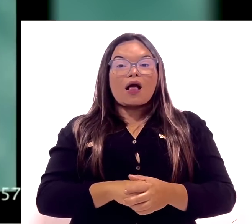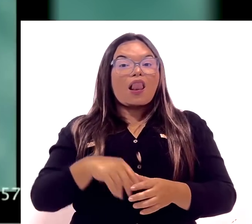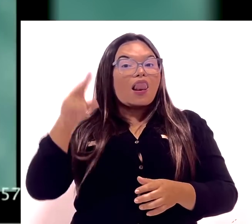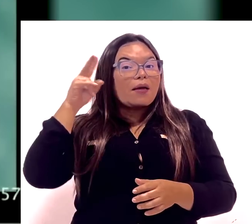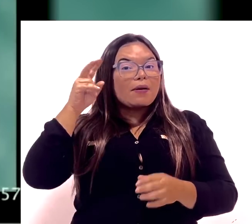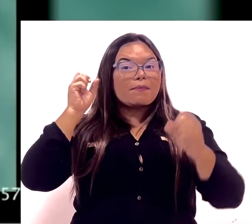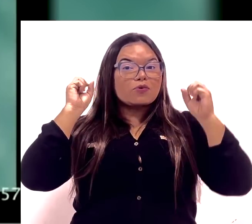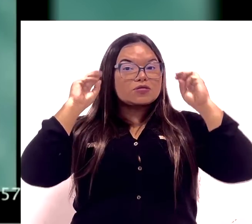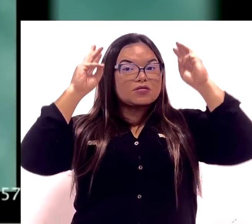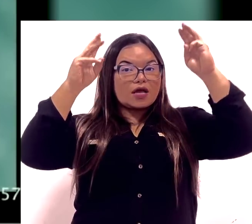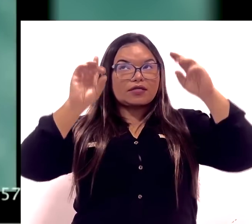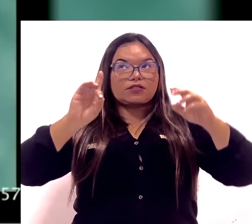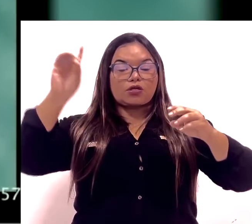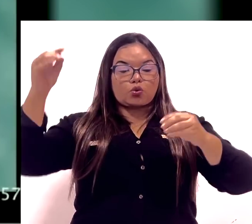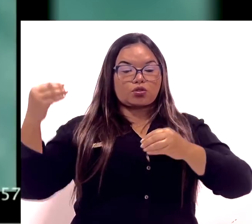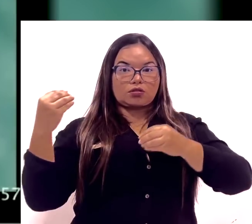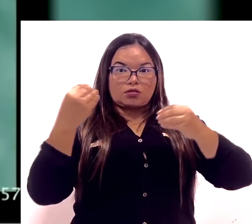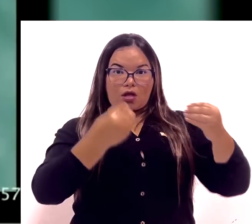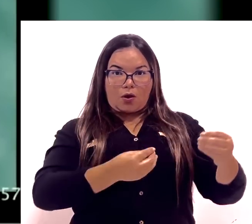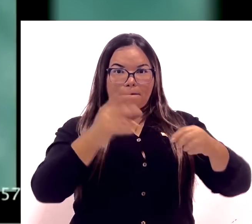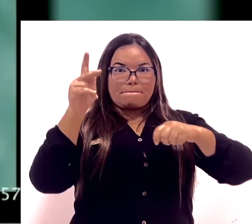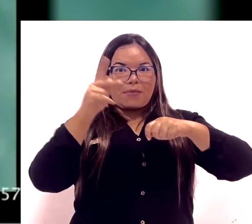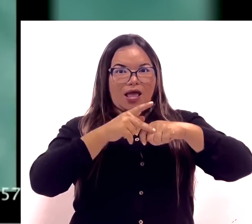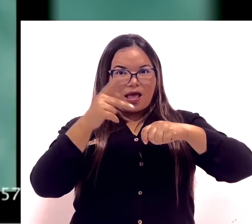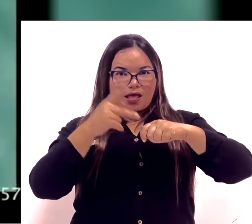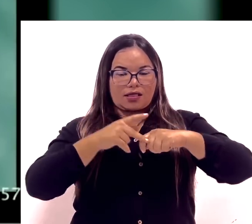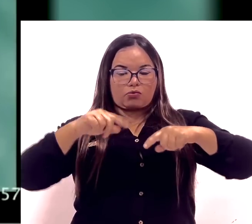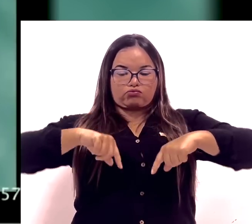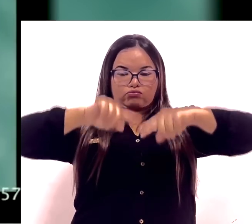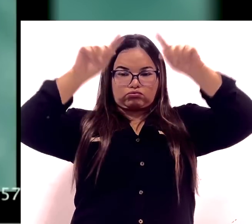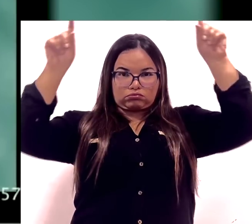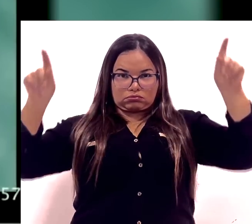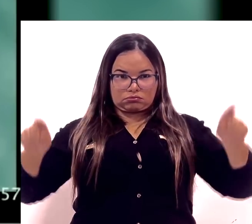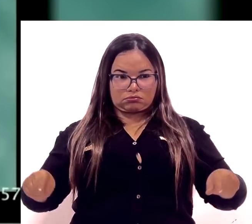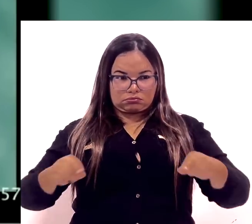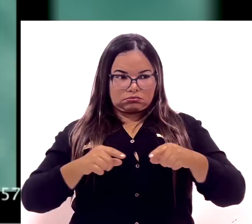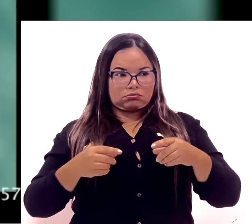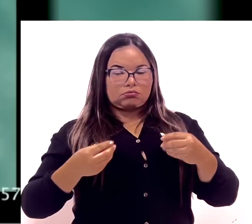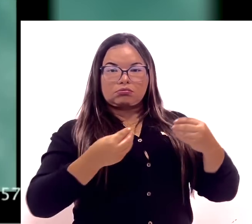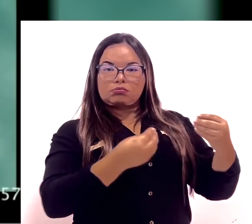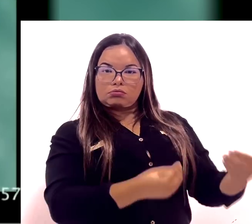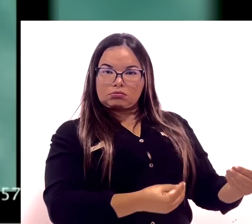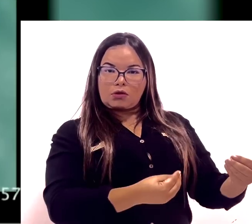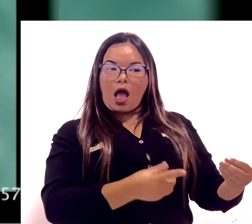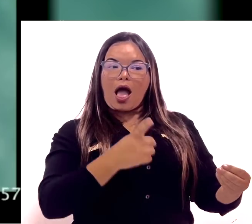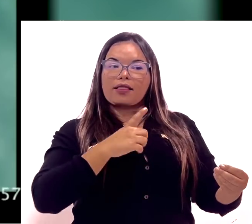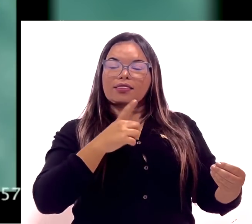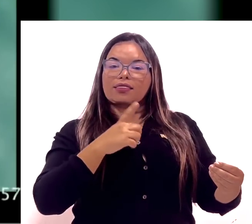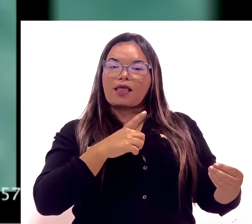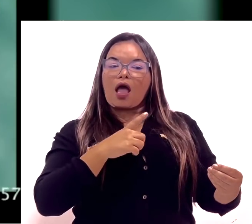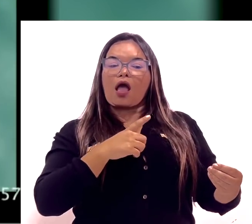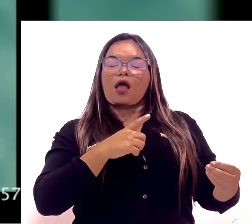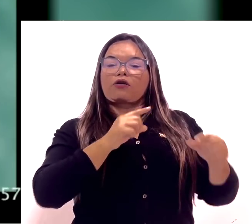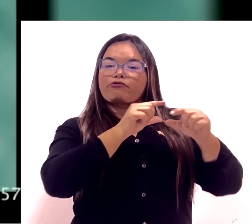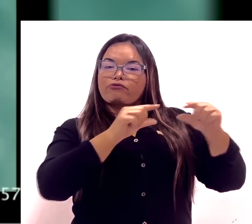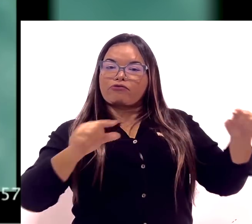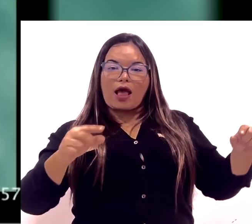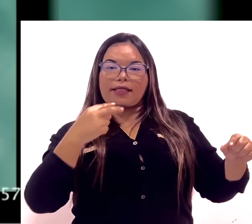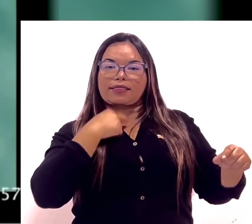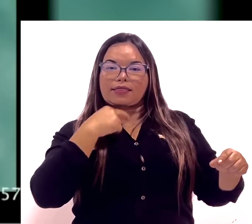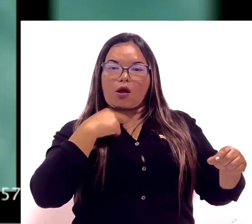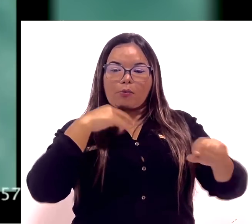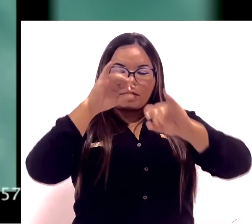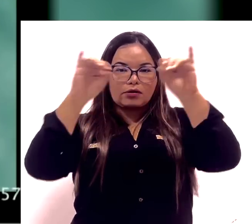não terás outros deuses diante de mim. Então, depois há este grande mandamento que não devemos nos encurvar aos ídolos.